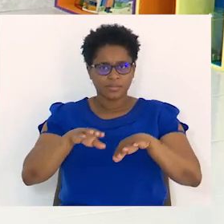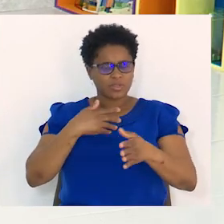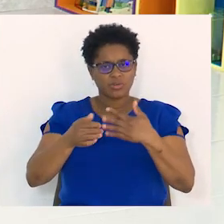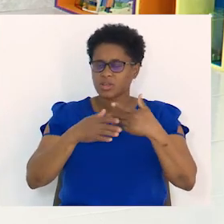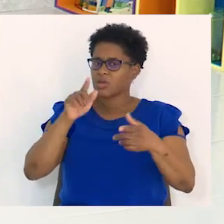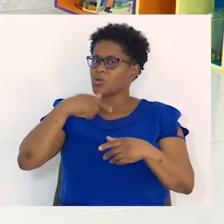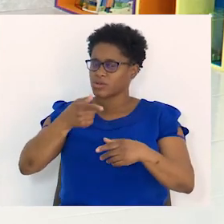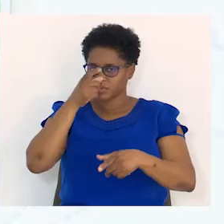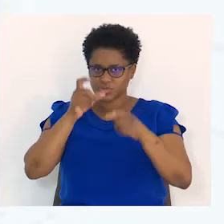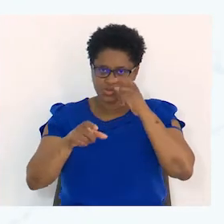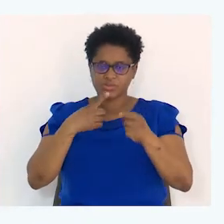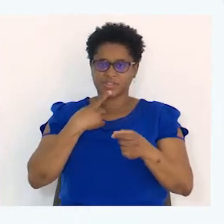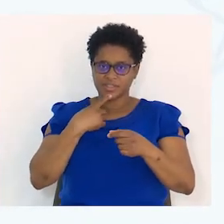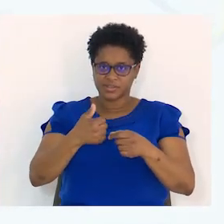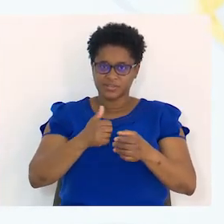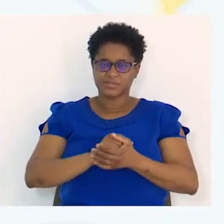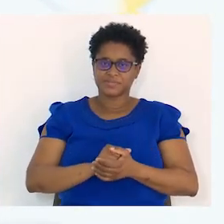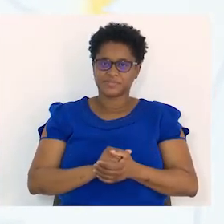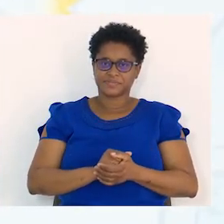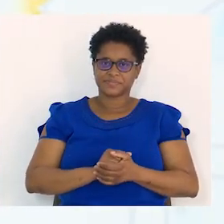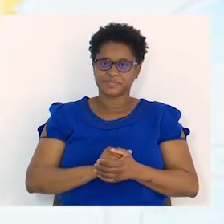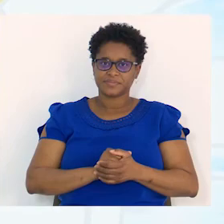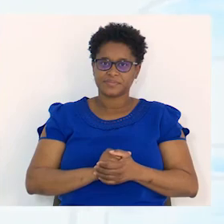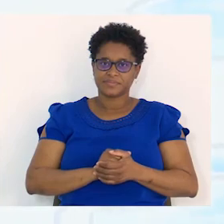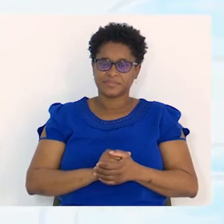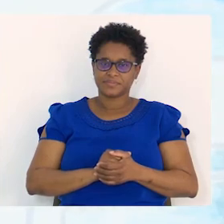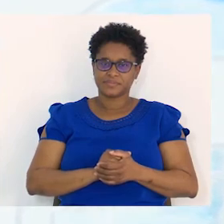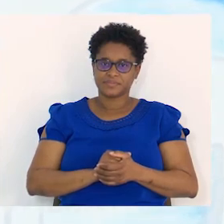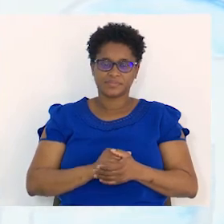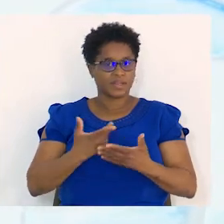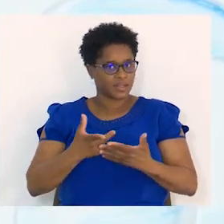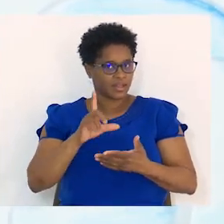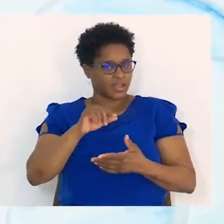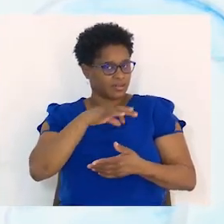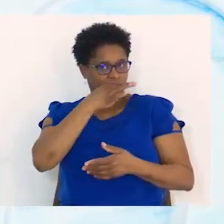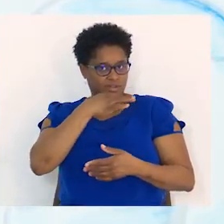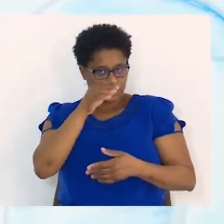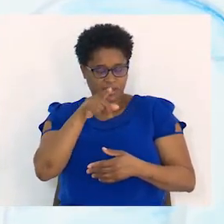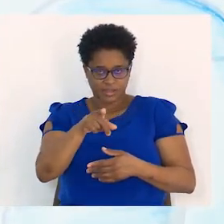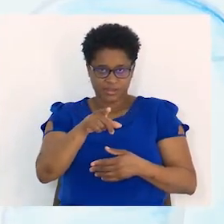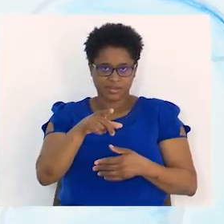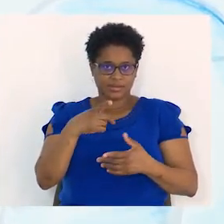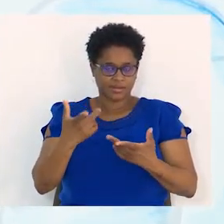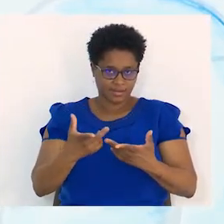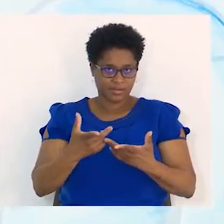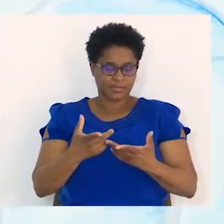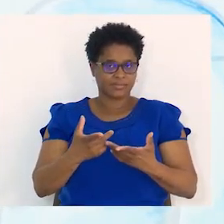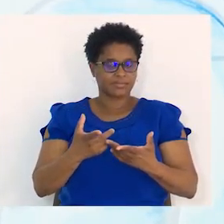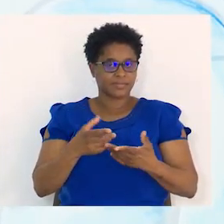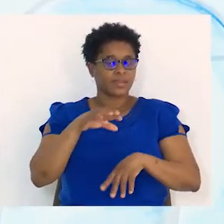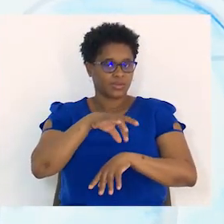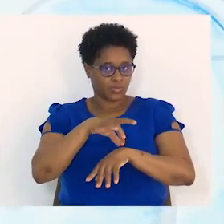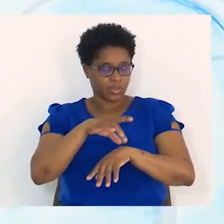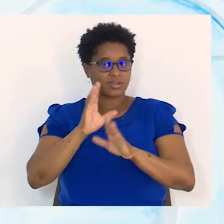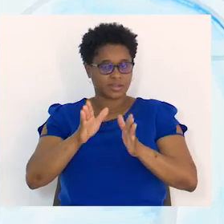pessoa. Combinado? Ok. Escusado de dizer que ainda a guerra está a desenrolar, mas